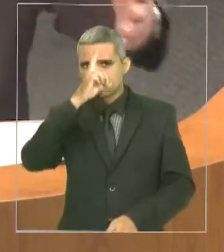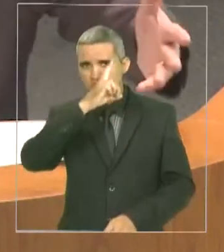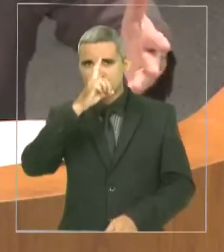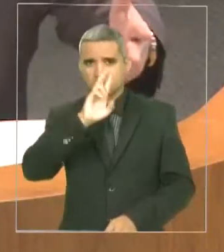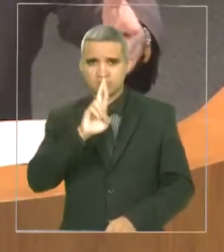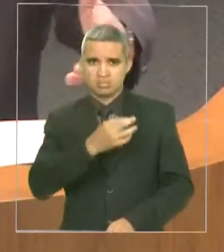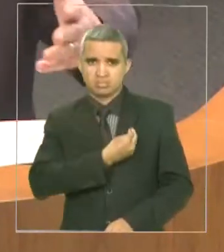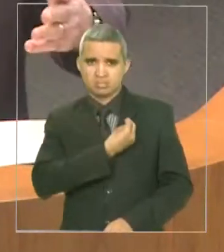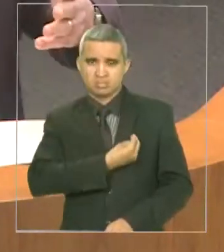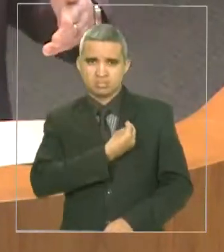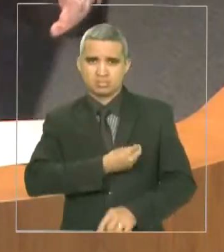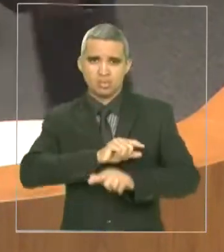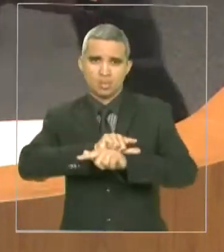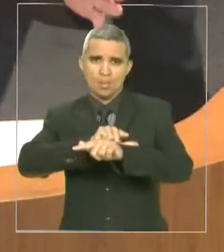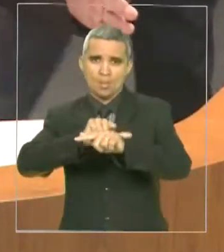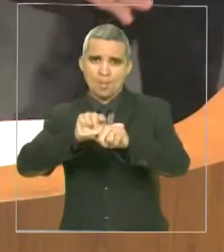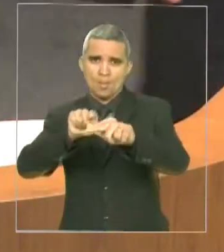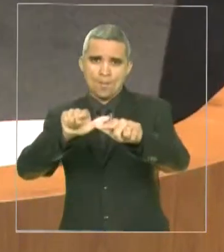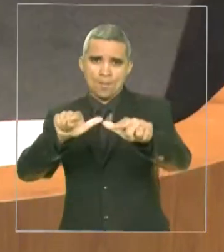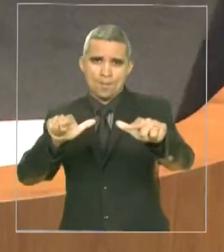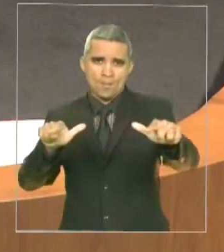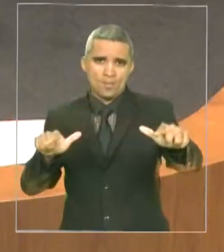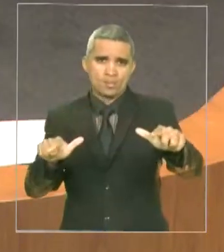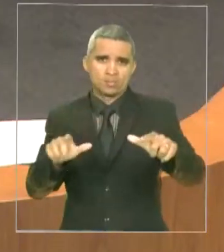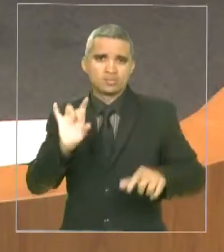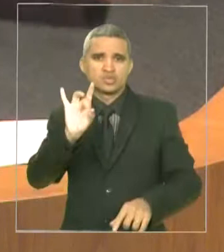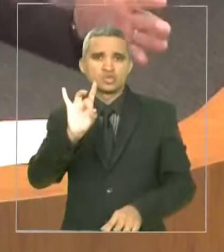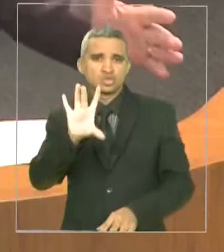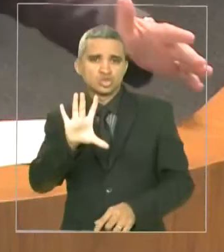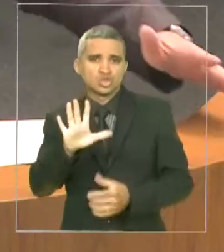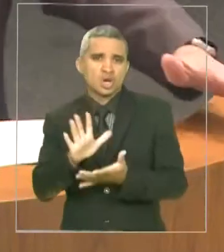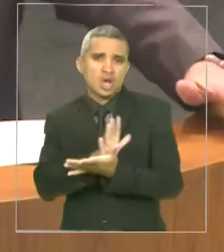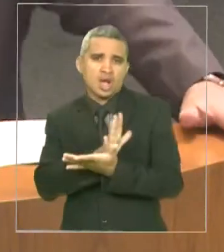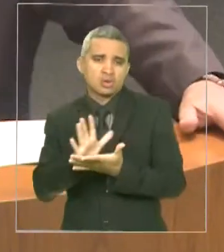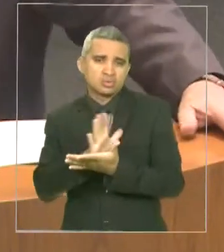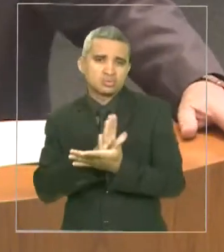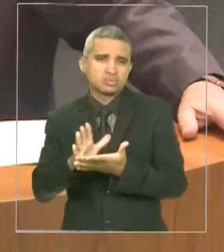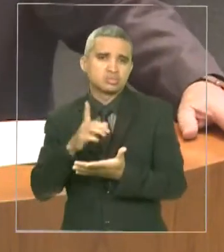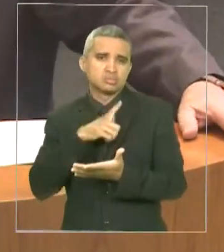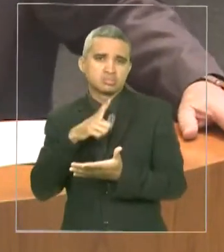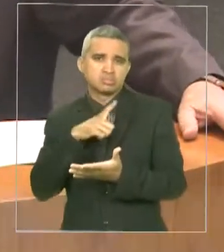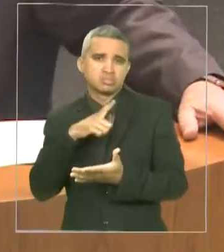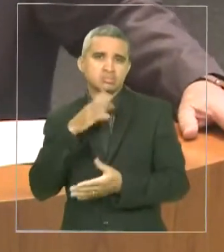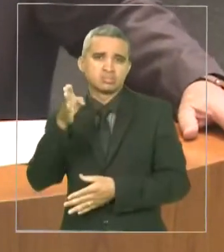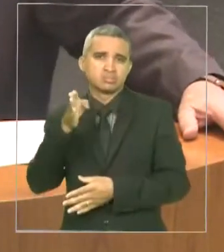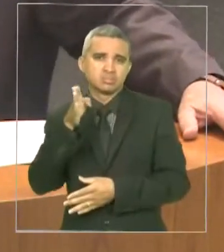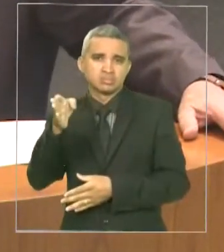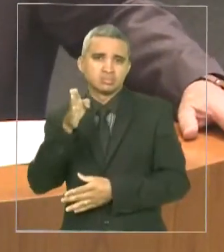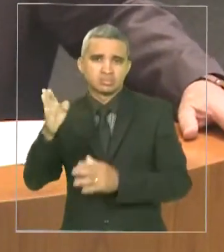mais ninguém, a não ser as pessoas que iam para a missa na catedral.